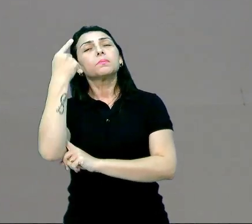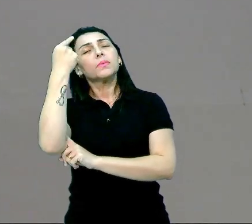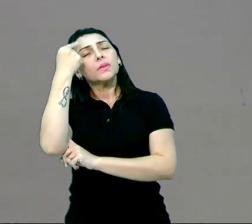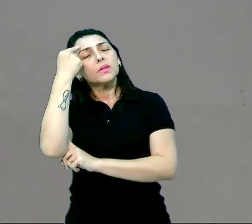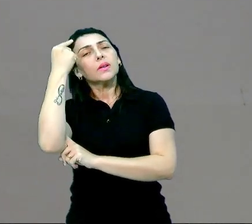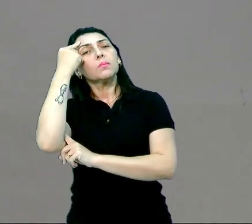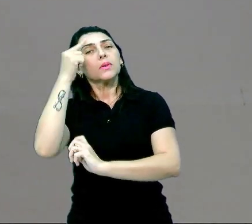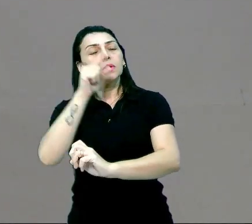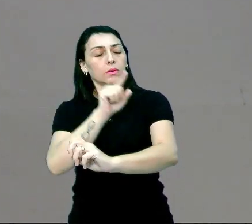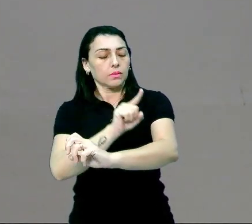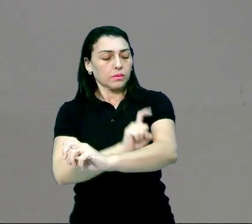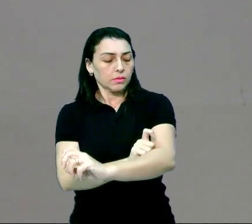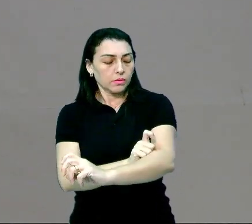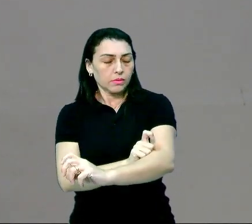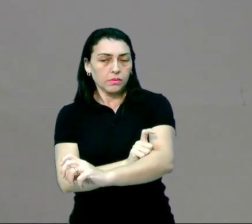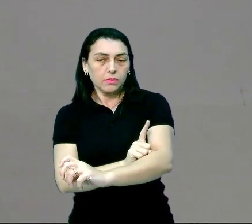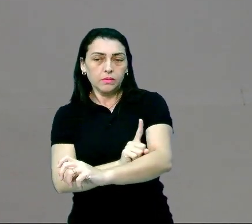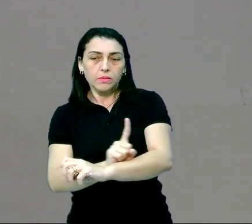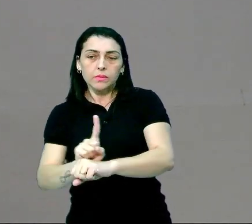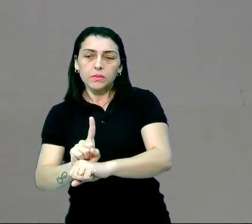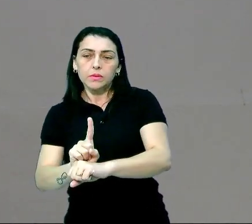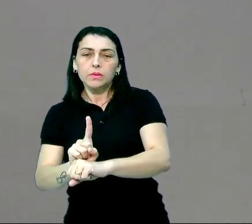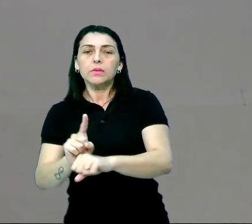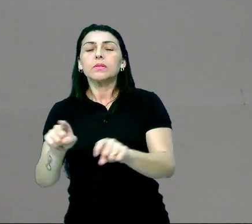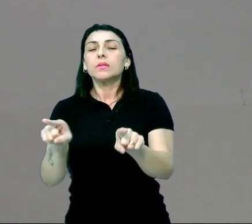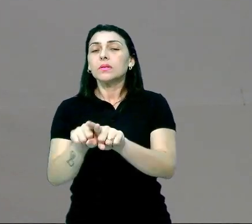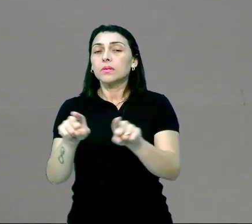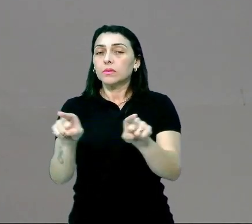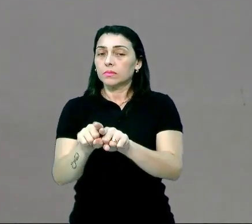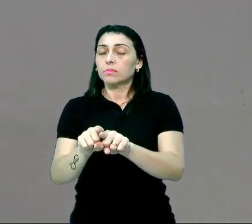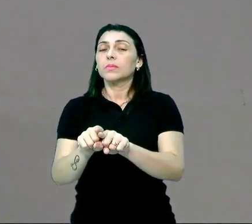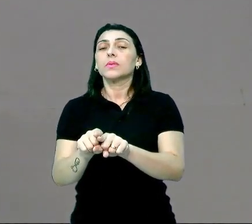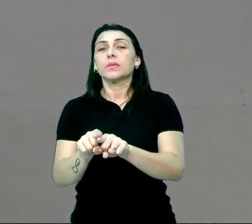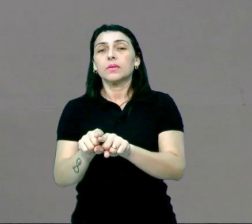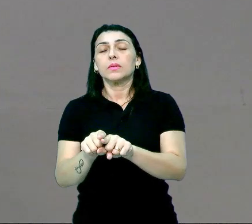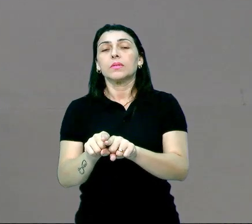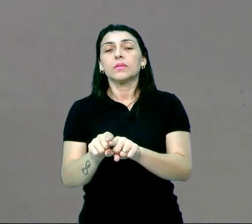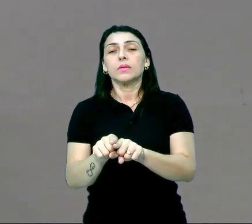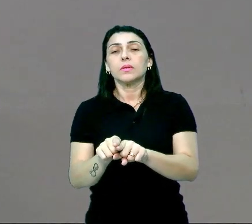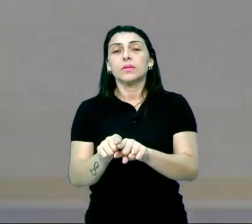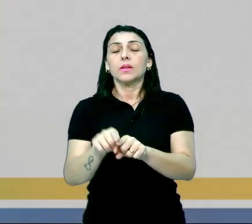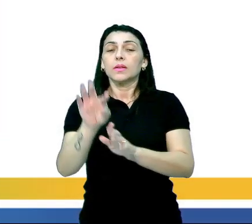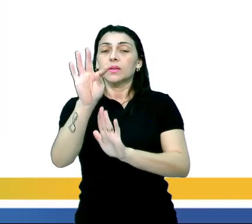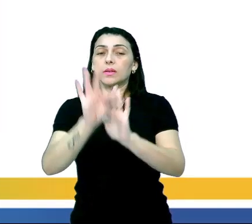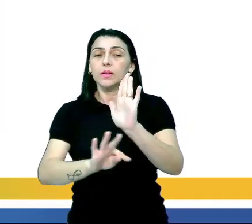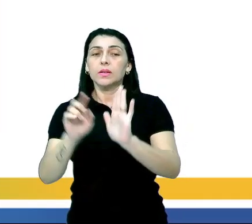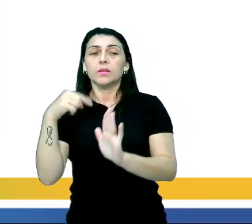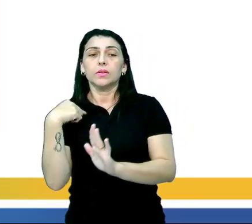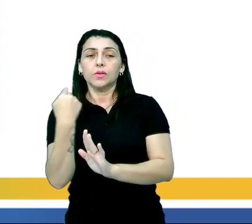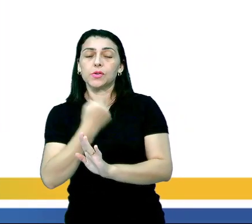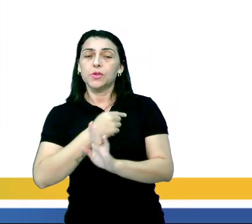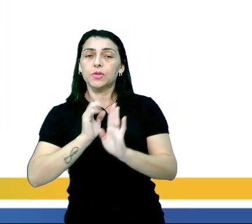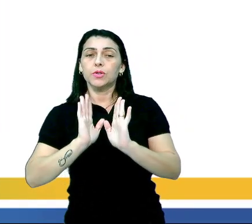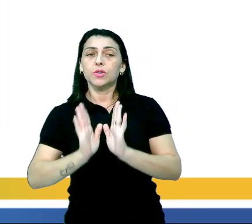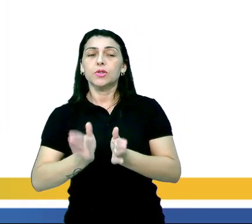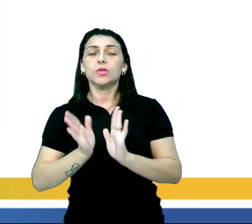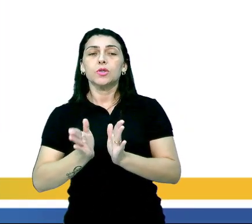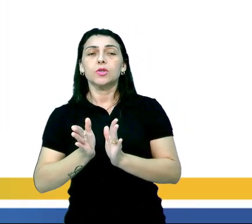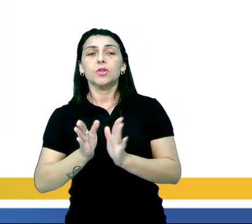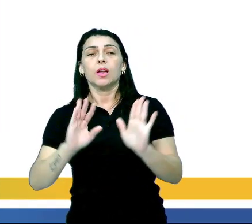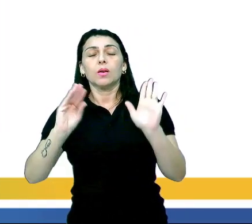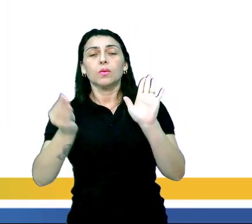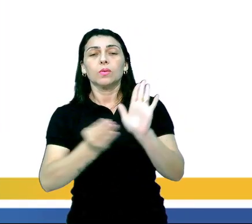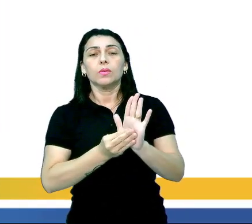reflexão sobre a evolução do homem, e eles estão dispostos aí nesse texto que a gente já acabou